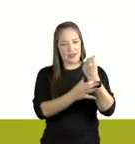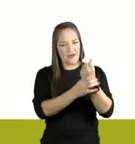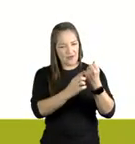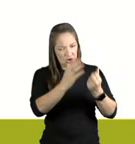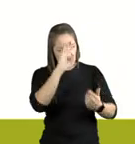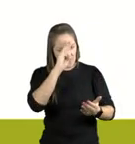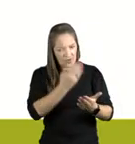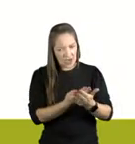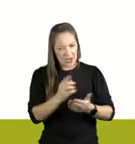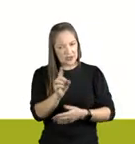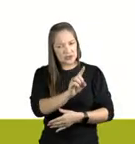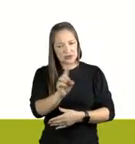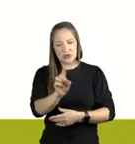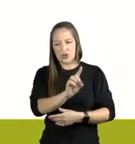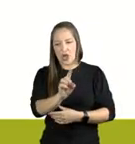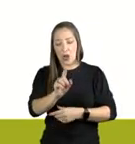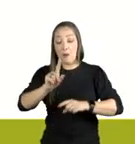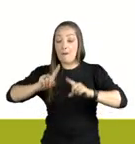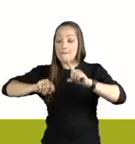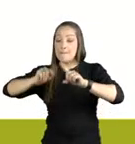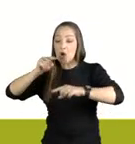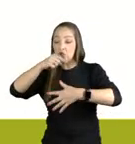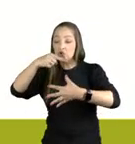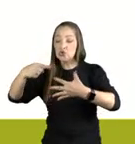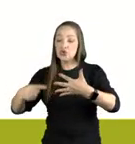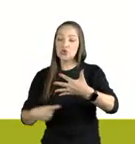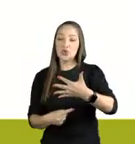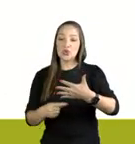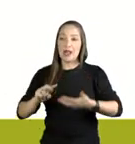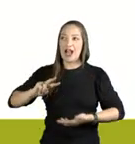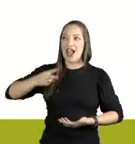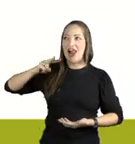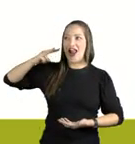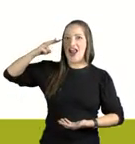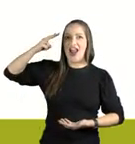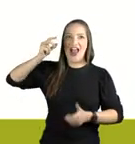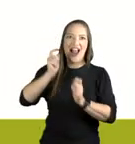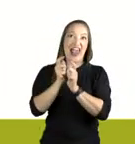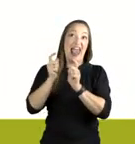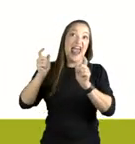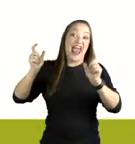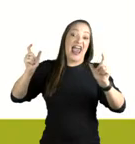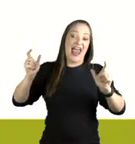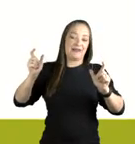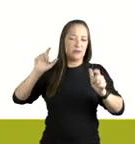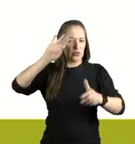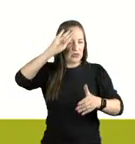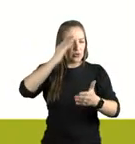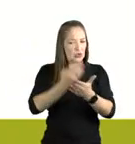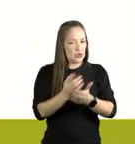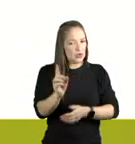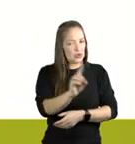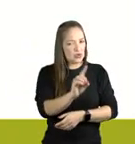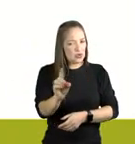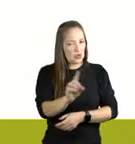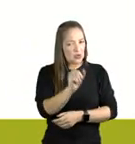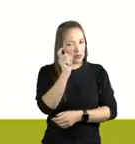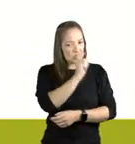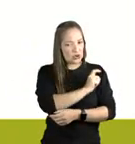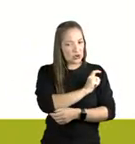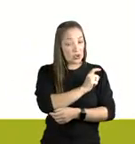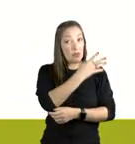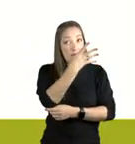confiem em produtos que te dão uma rentabilidade astronômica. Né? Coloque numa planilha de investimento e